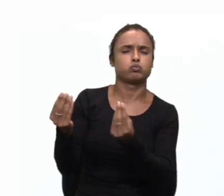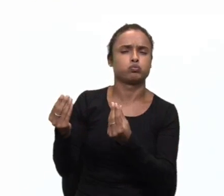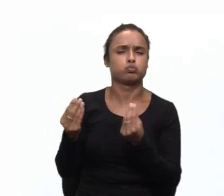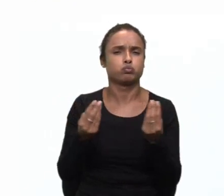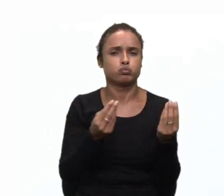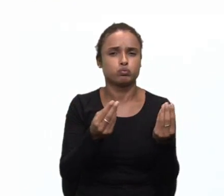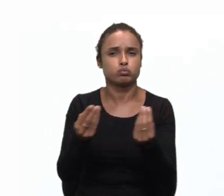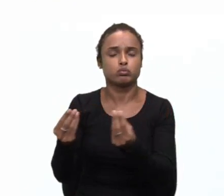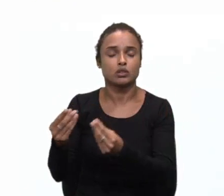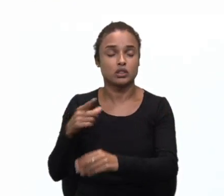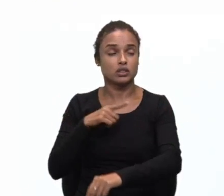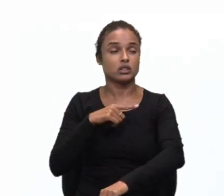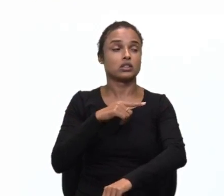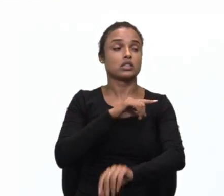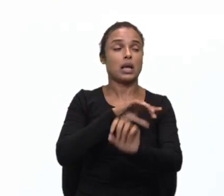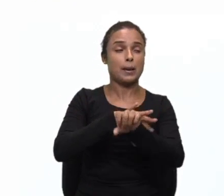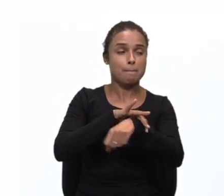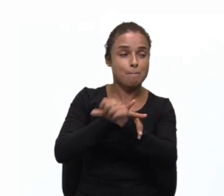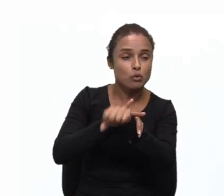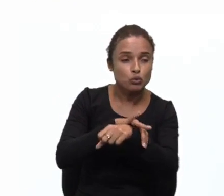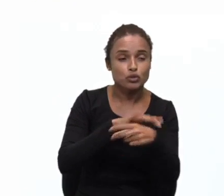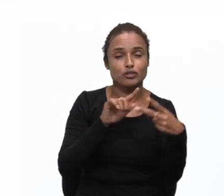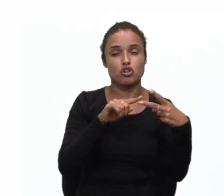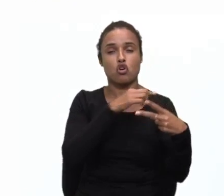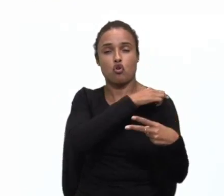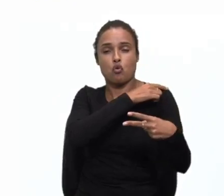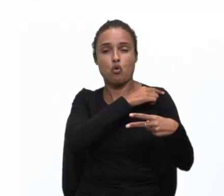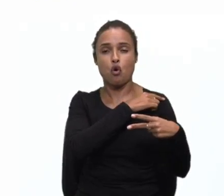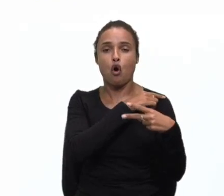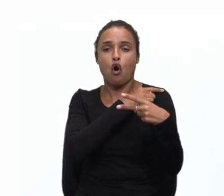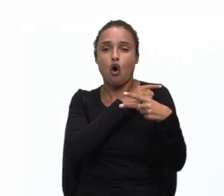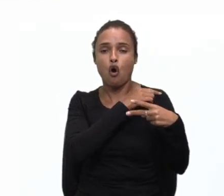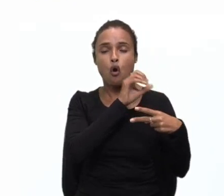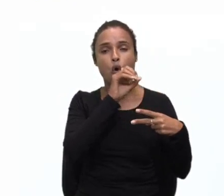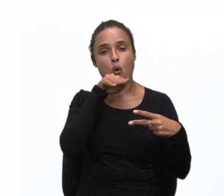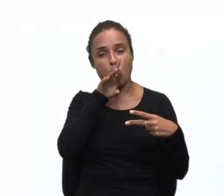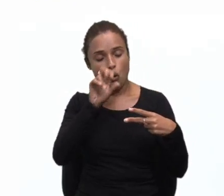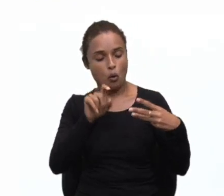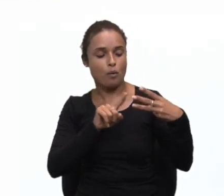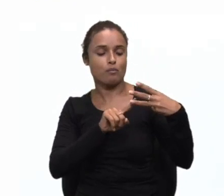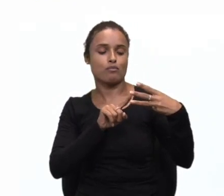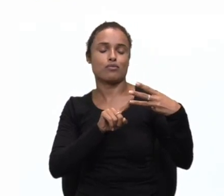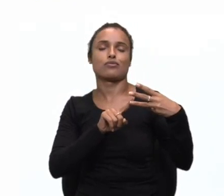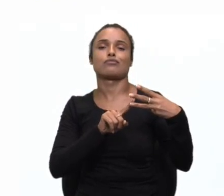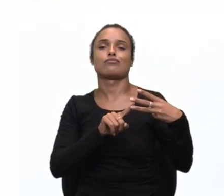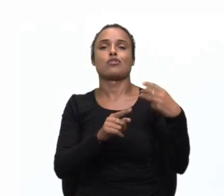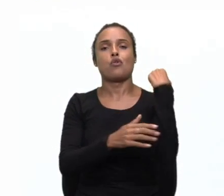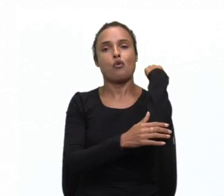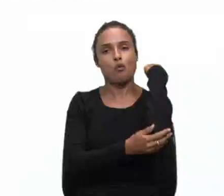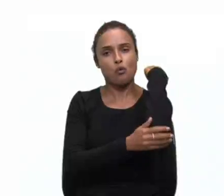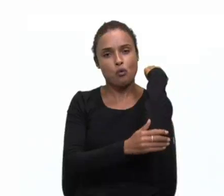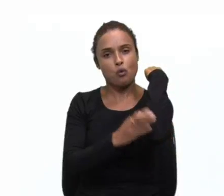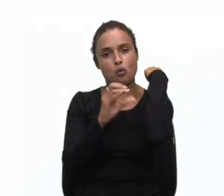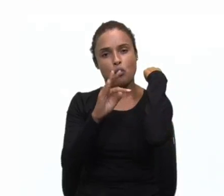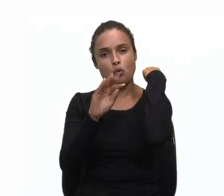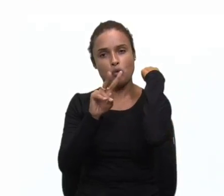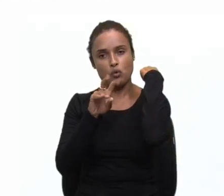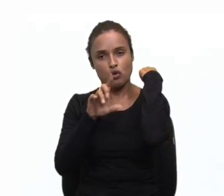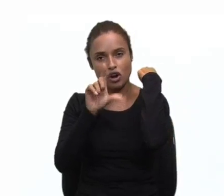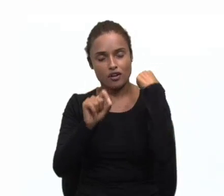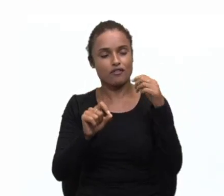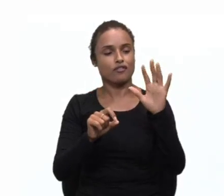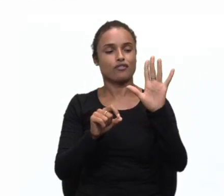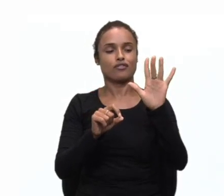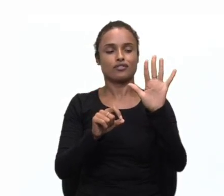que tem o cotovelo, que tem o punho. Você sabe diversas articulações que nós temos. As metacarpofalângicas,